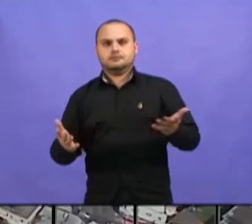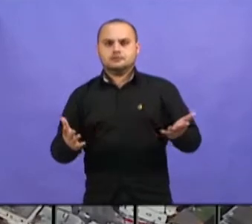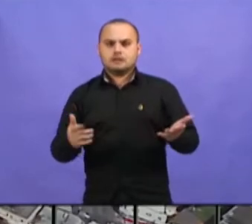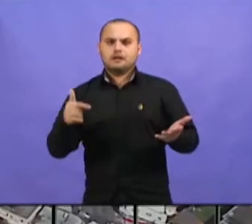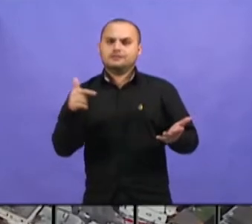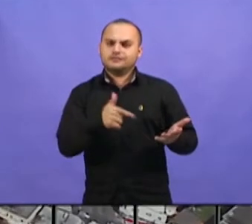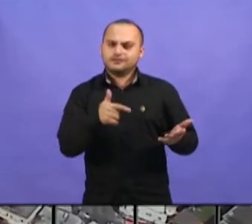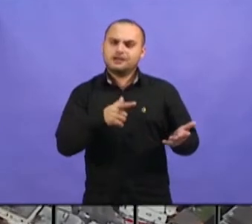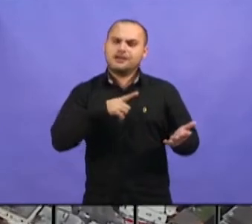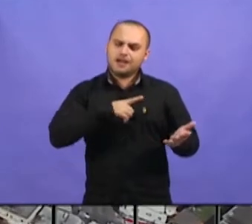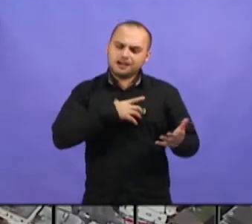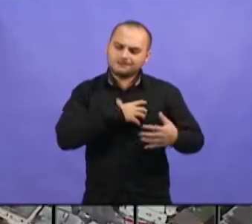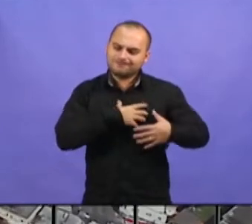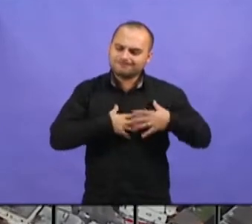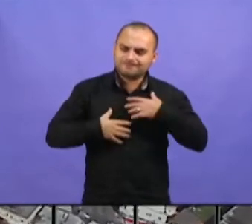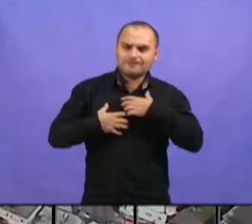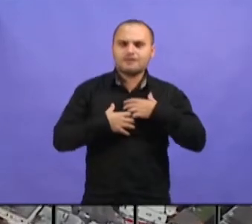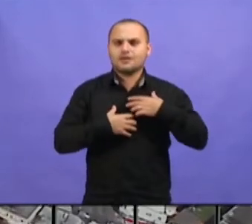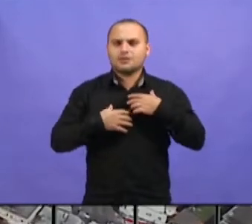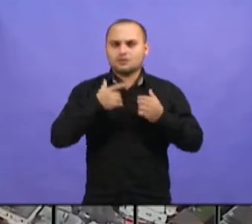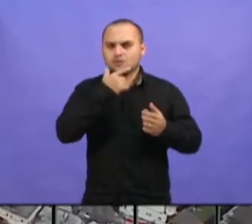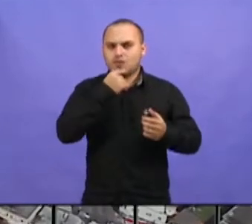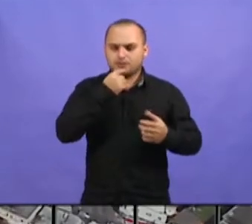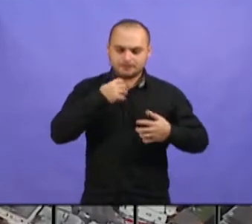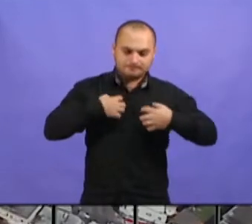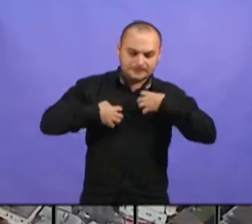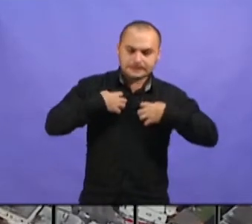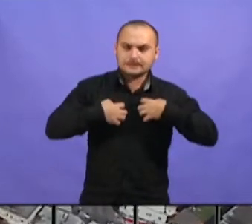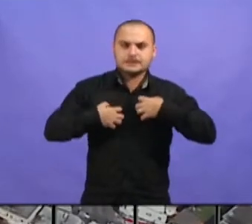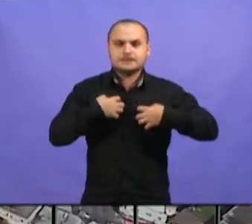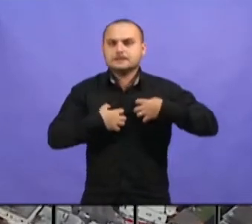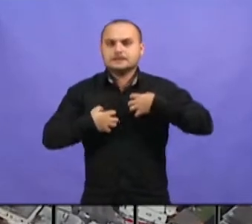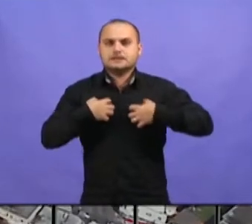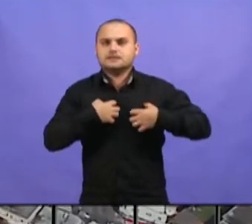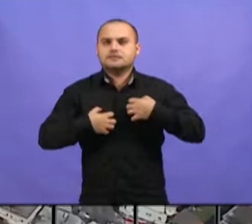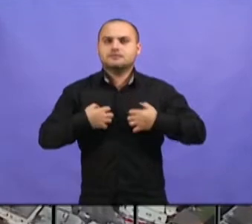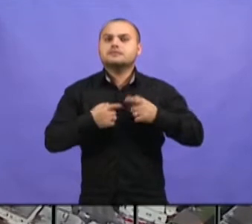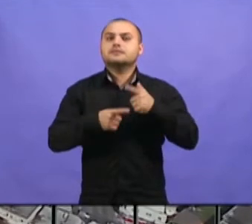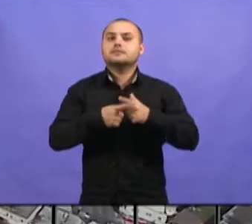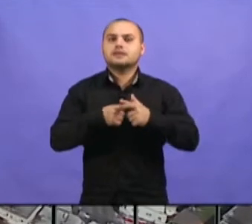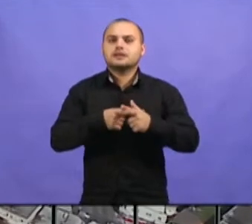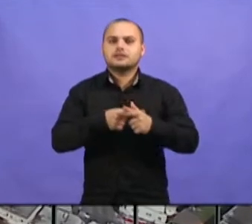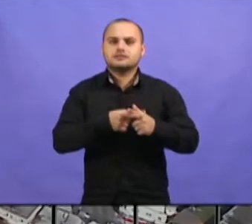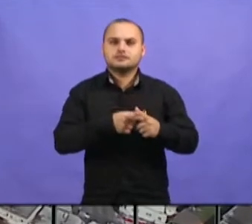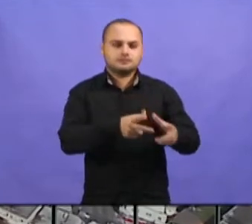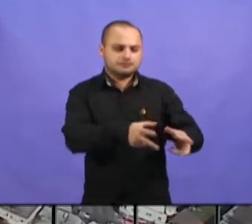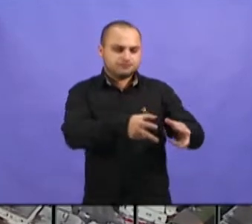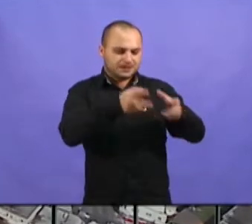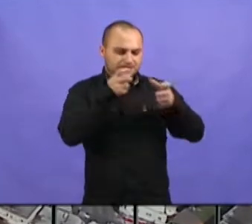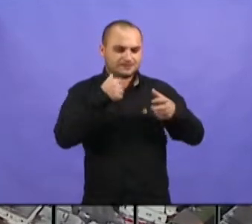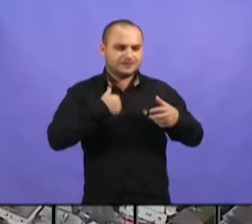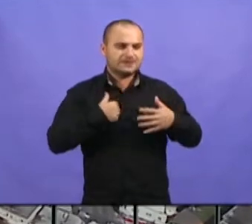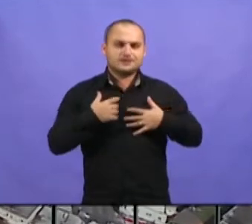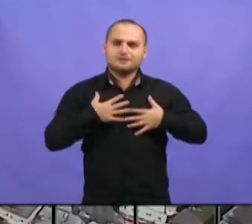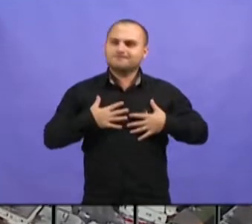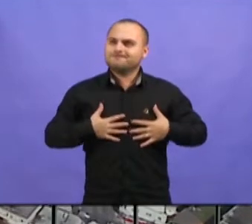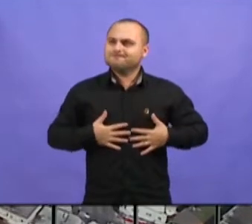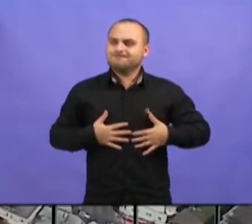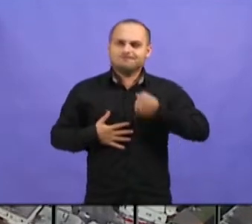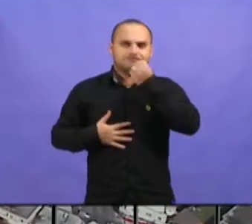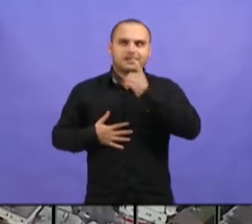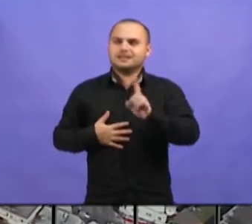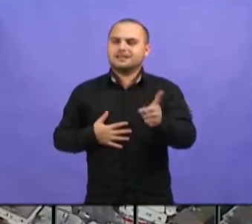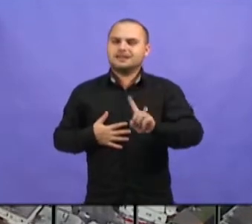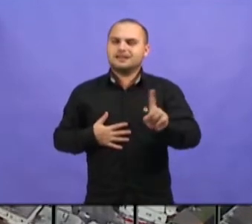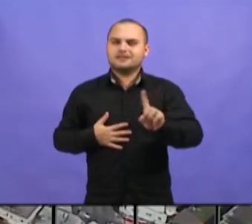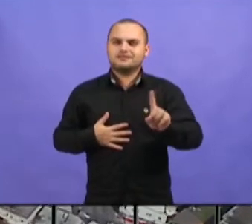gera estresse, na verdade, né? O homem fica ansioso porque ele se percebe que não está bem, né? Você, no seu dia a